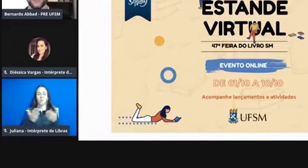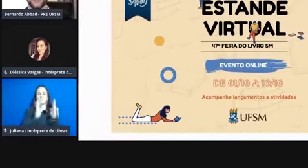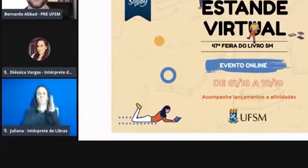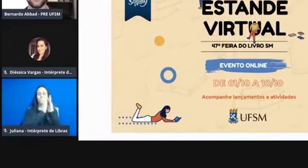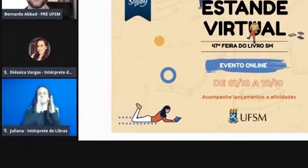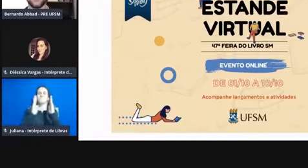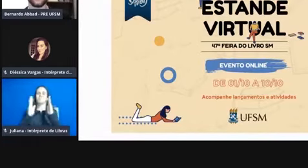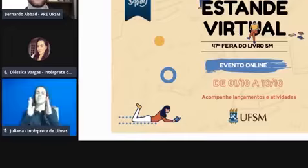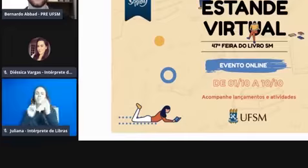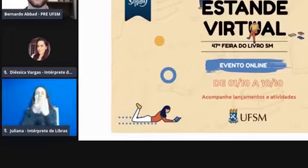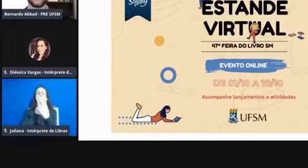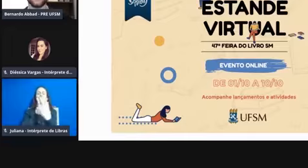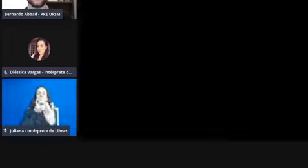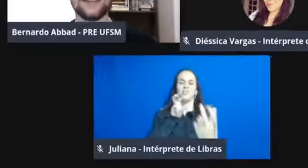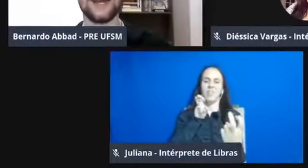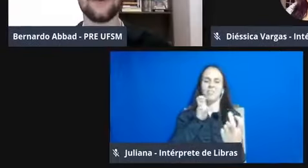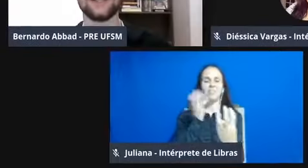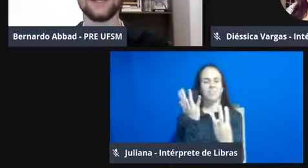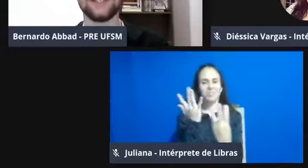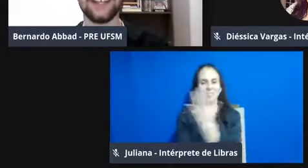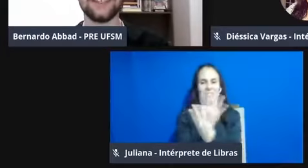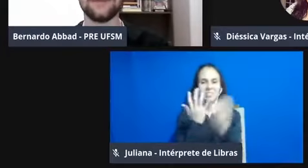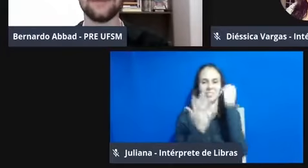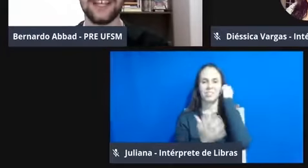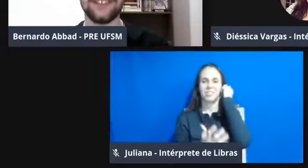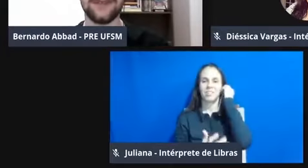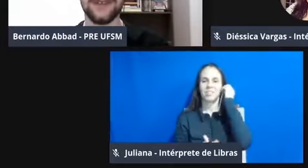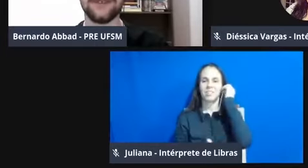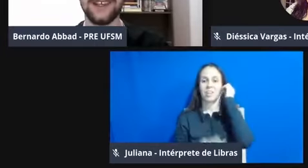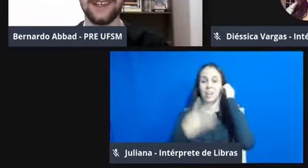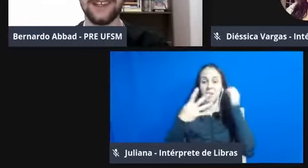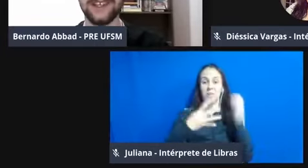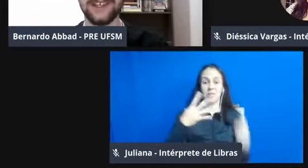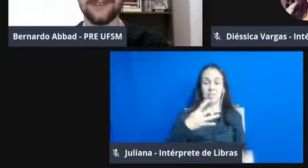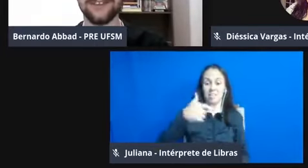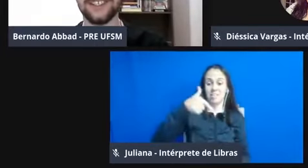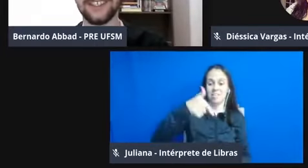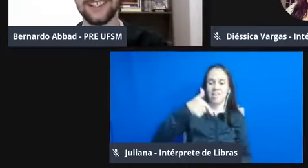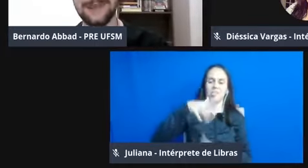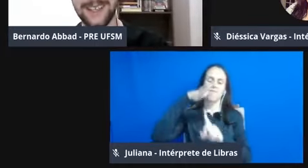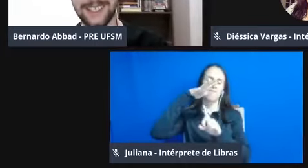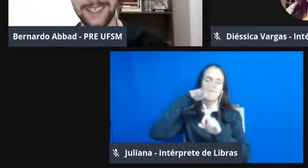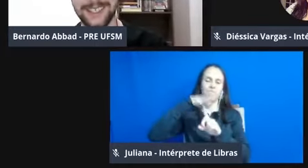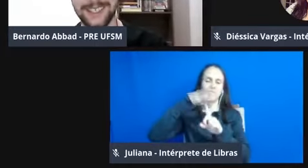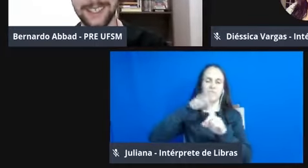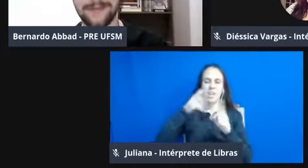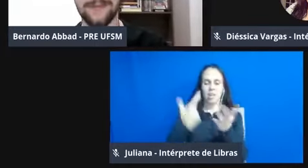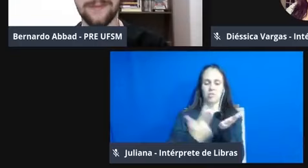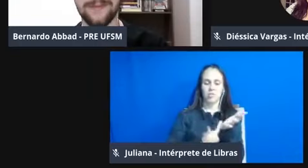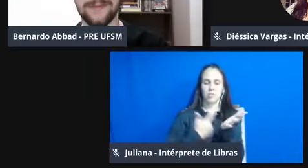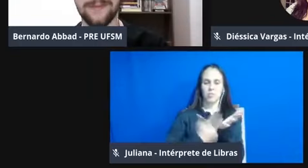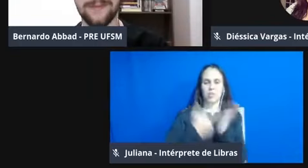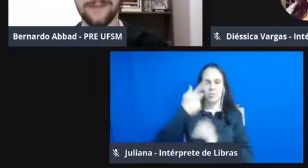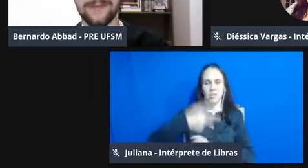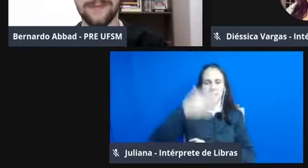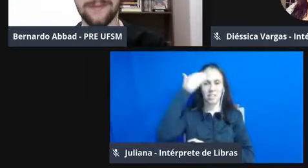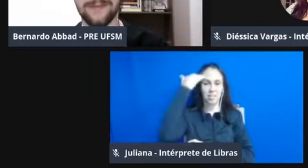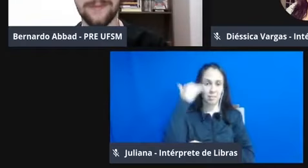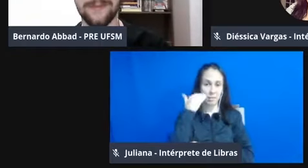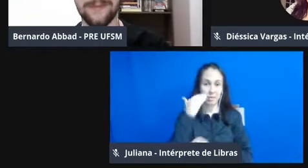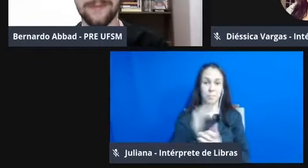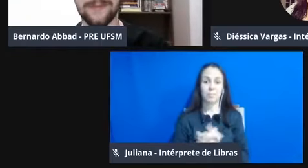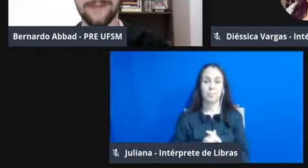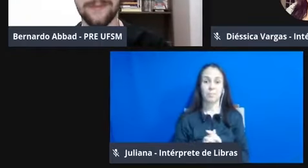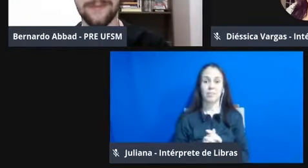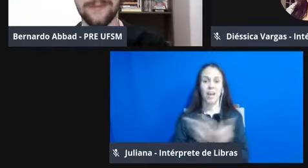Universidade Federal de Santa Maria na 47ª Feira do Livro de Santa Maria. Estamos